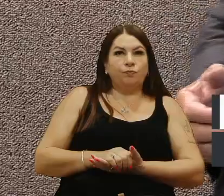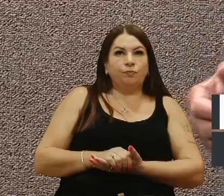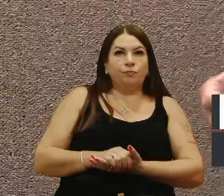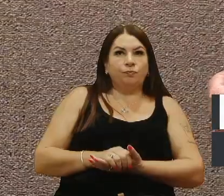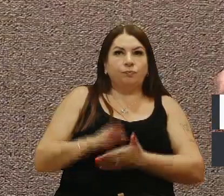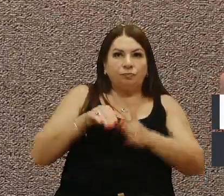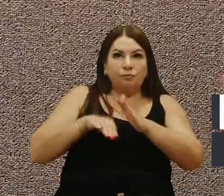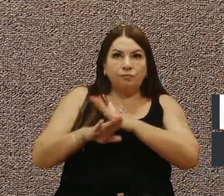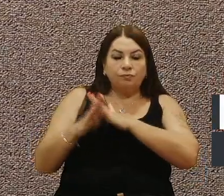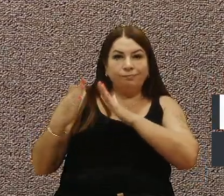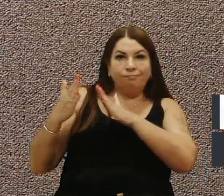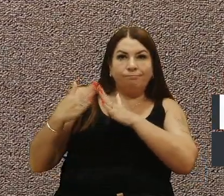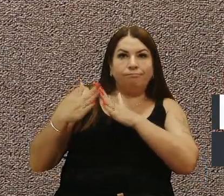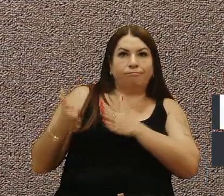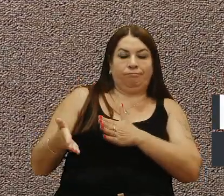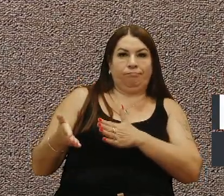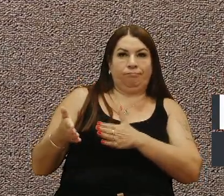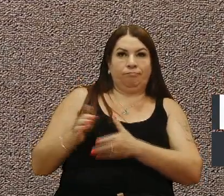debaixo das casas.